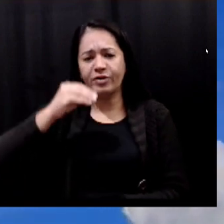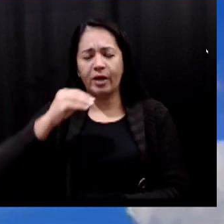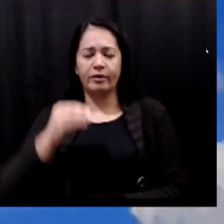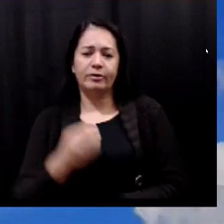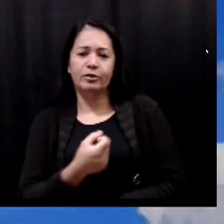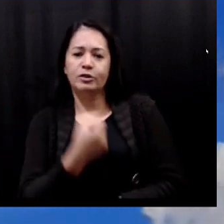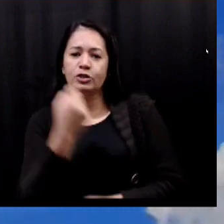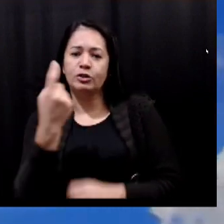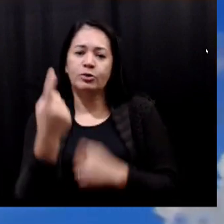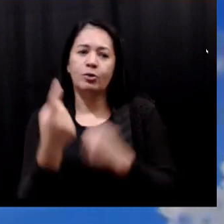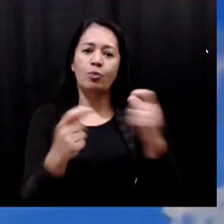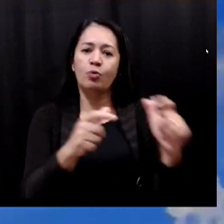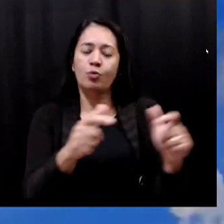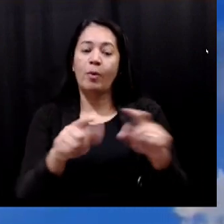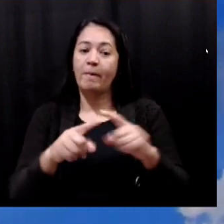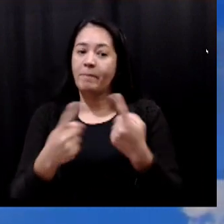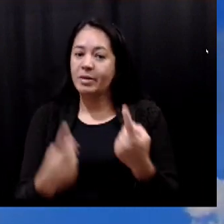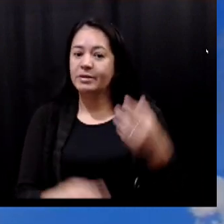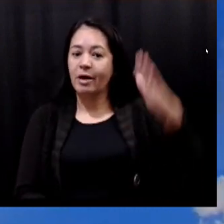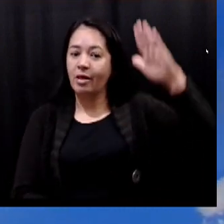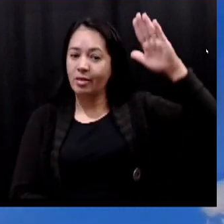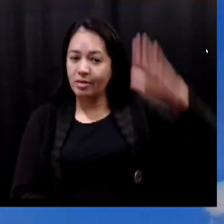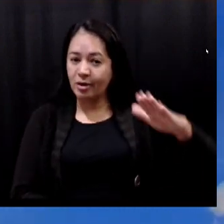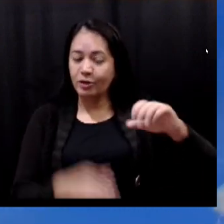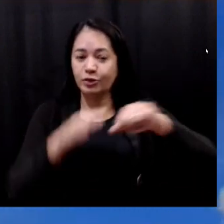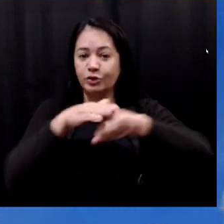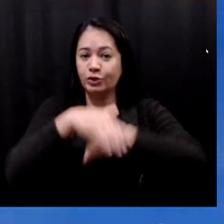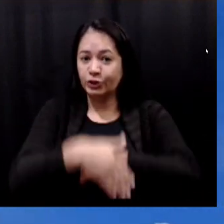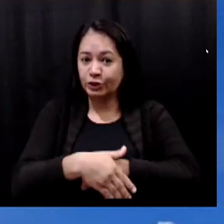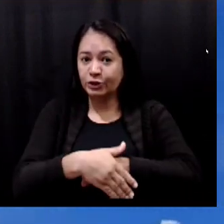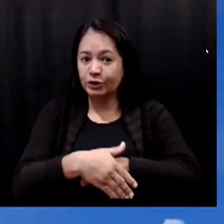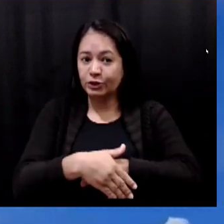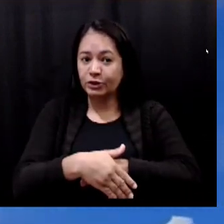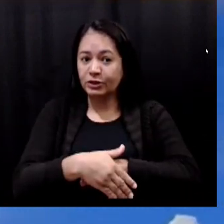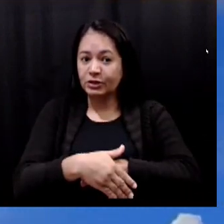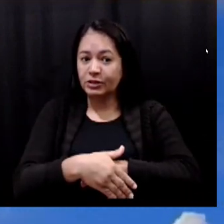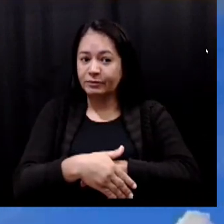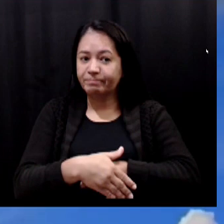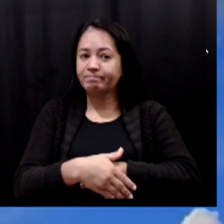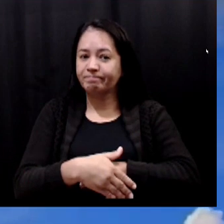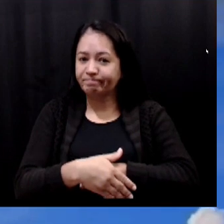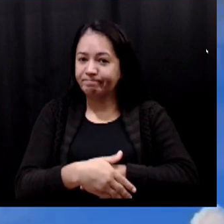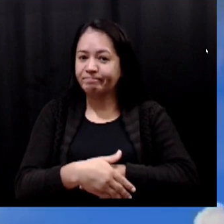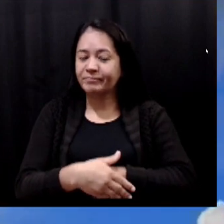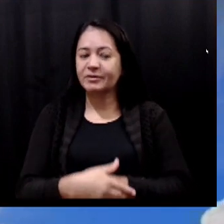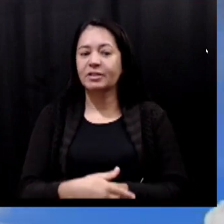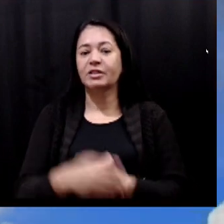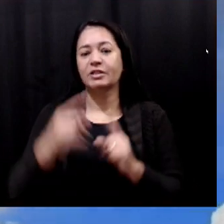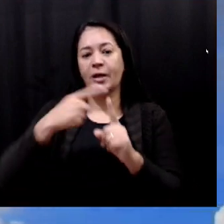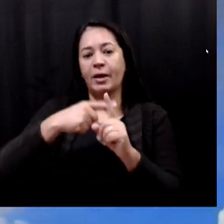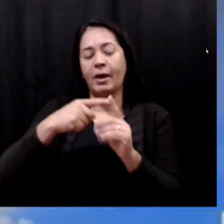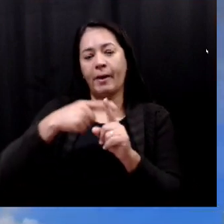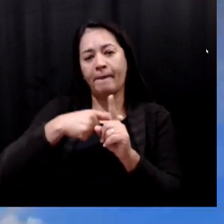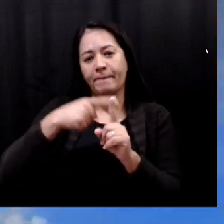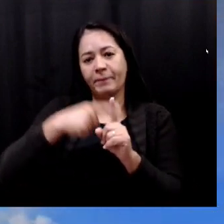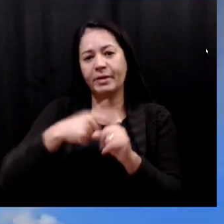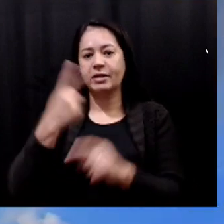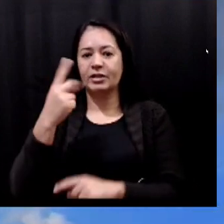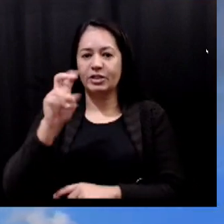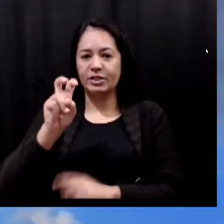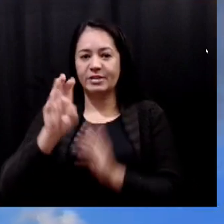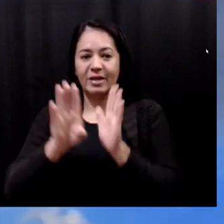mas à tarde e à noite, tempo firme em Campinas. A mínima foi de 15, máxima de 28